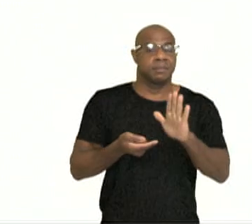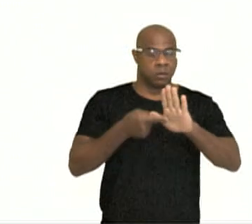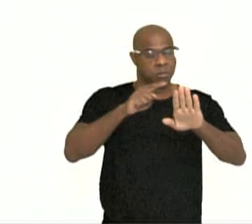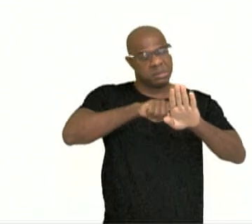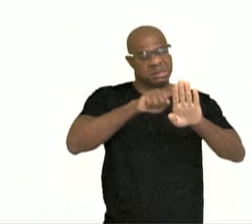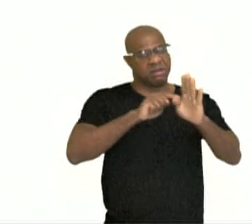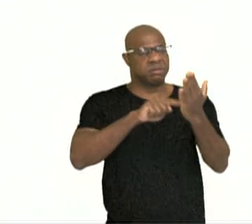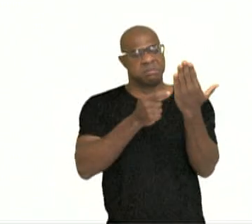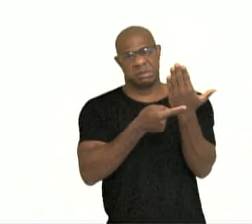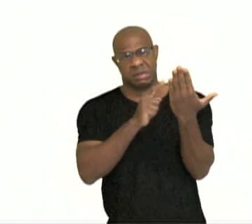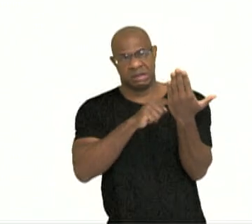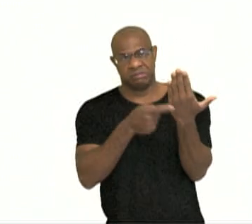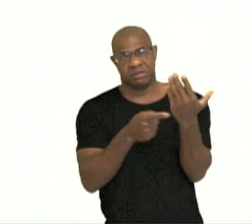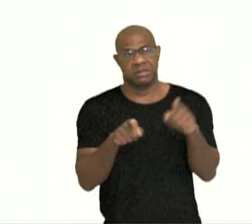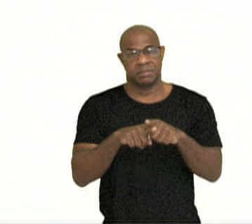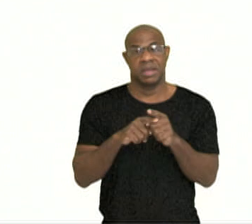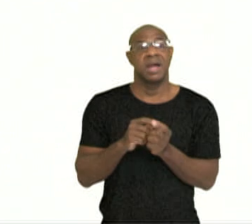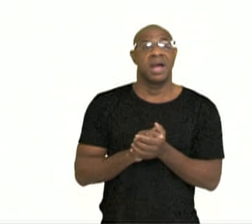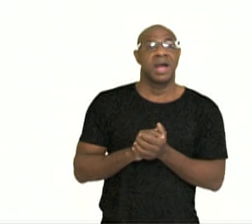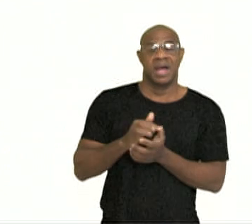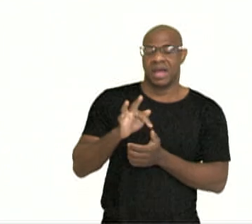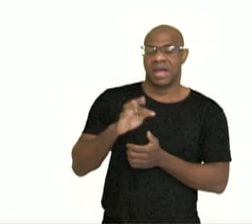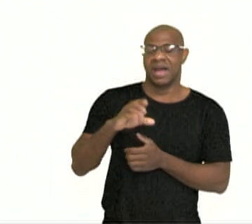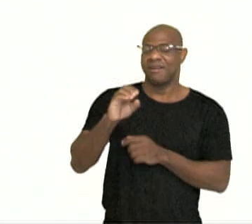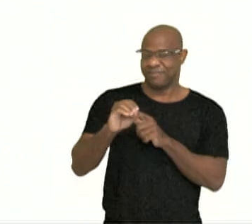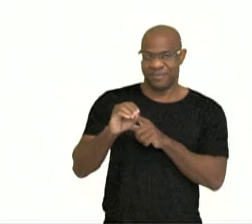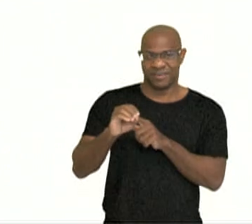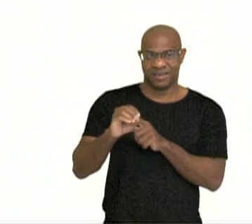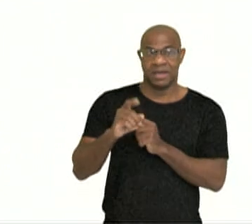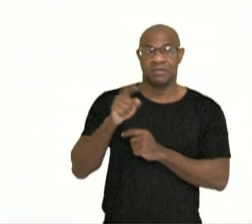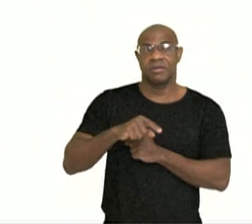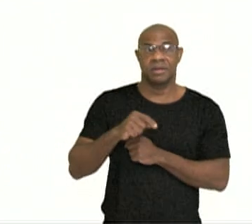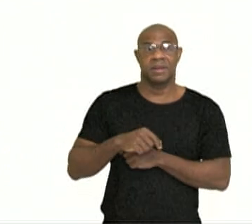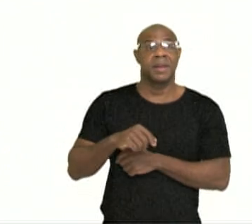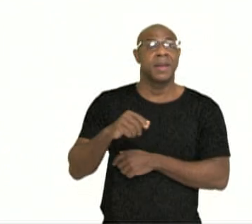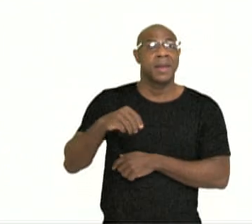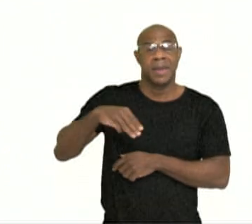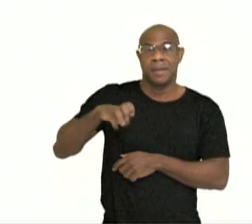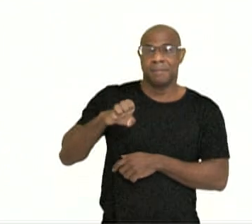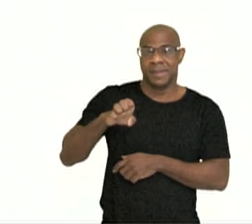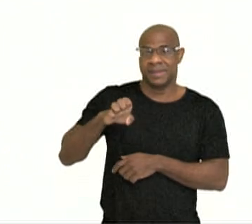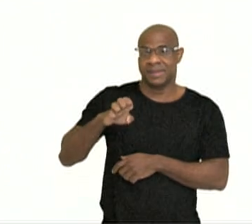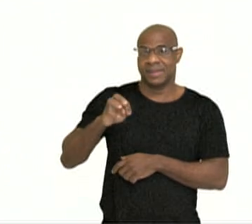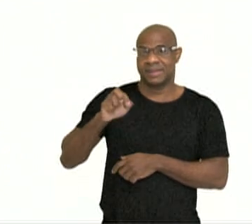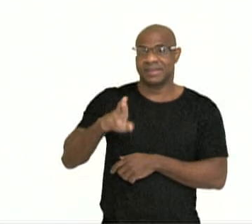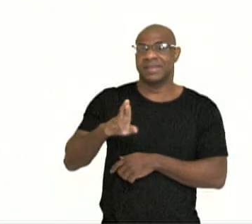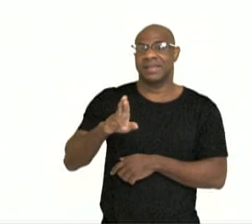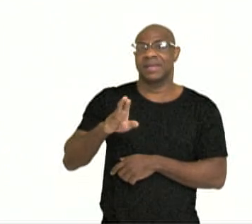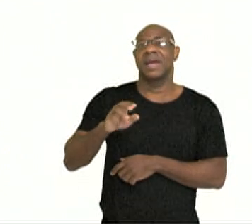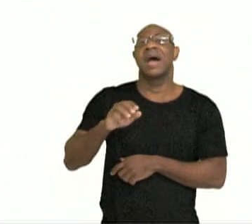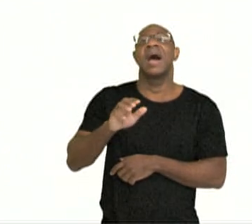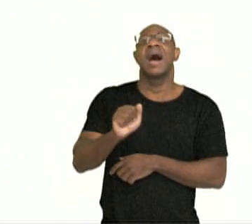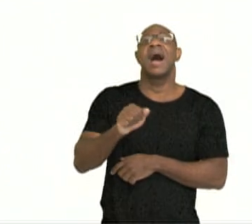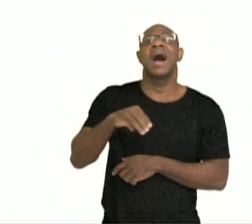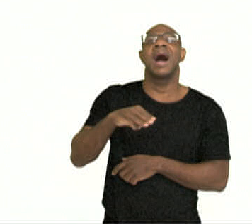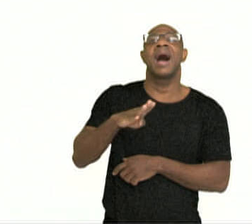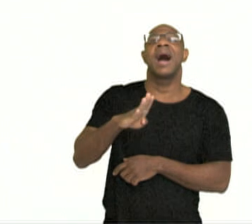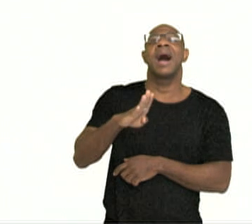de 19 anos na questão anterior. Aqui, meter a boca no trombone, né, não se refere no seu sentido